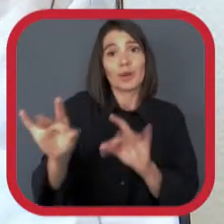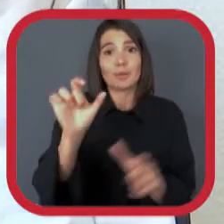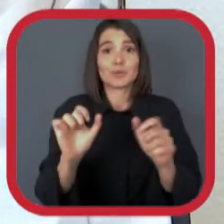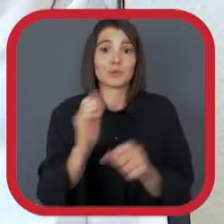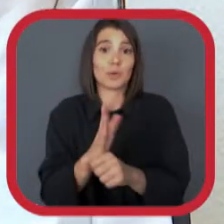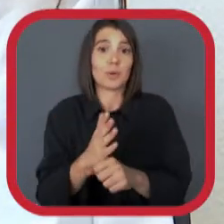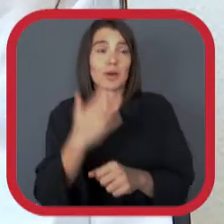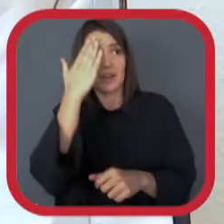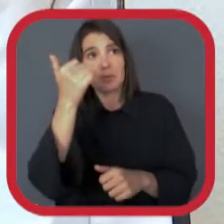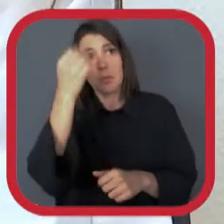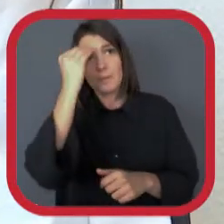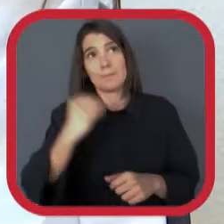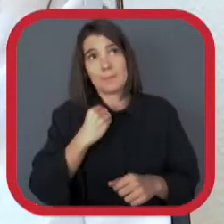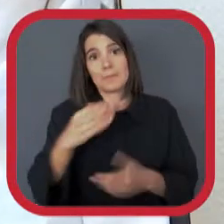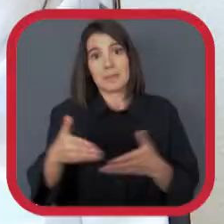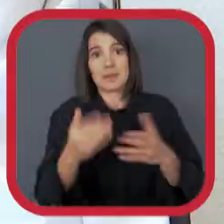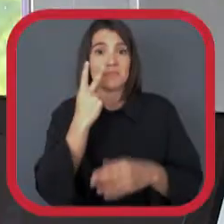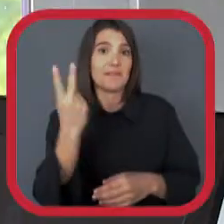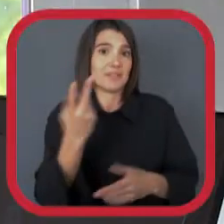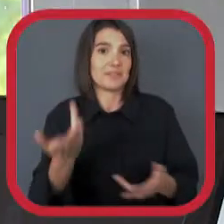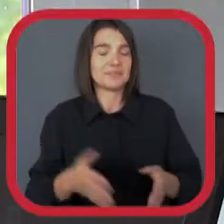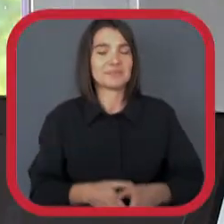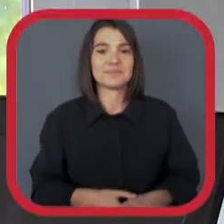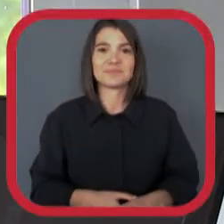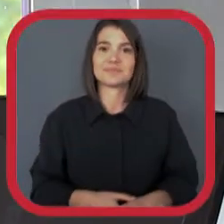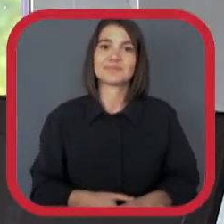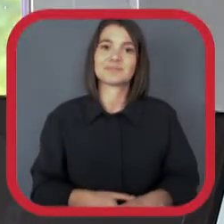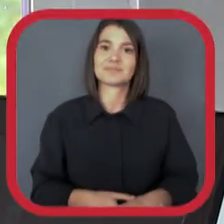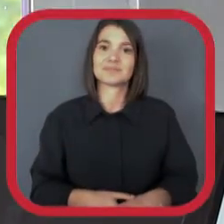que é uma boa lição para a vida.